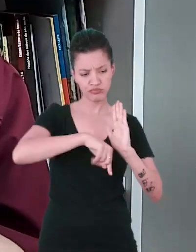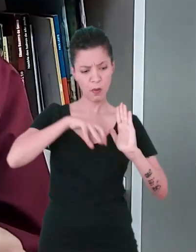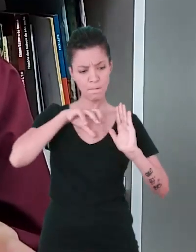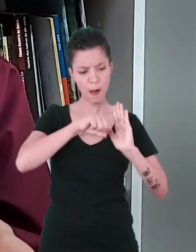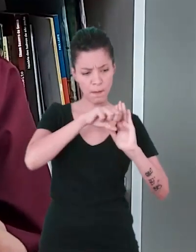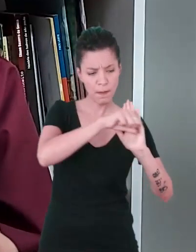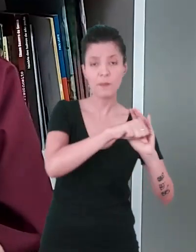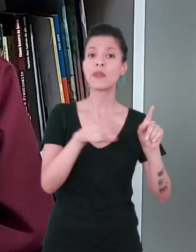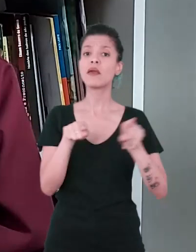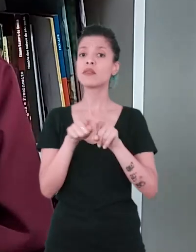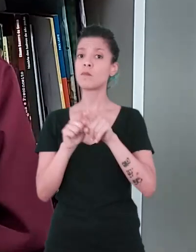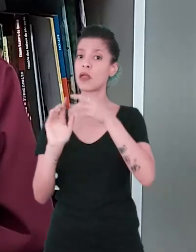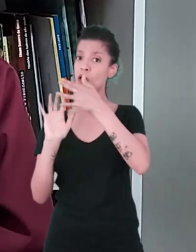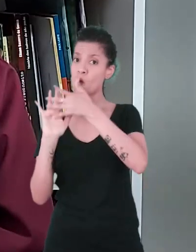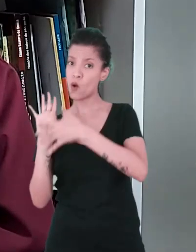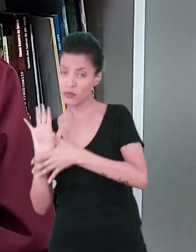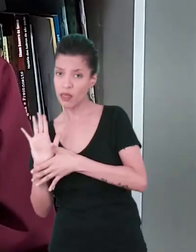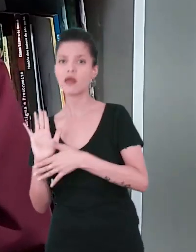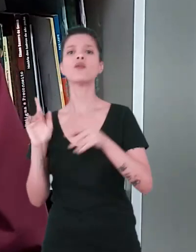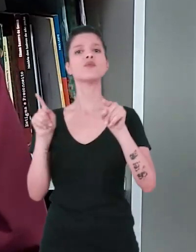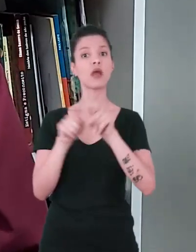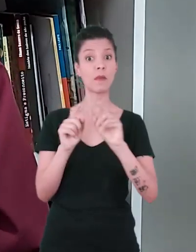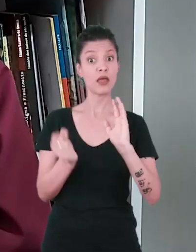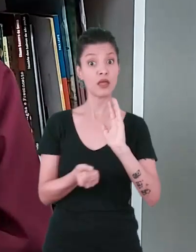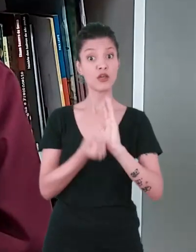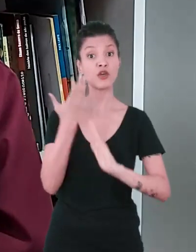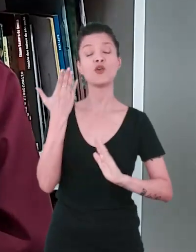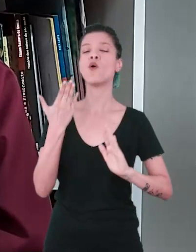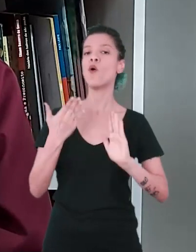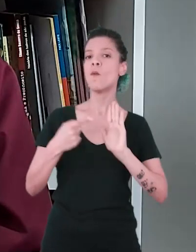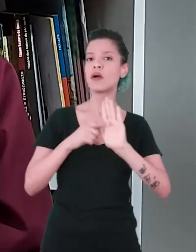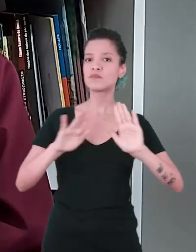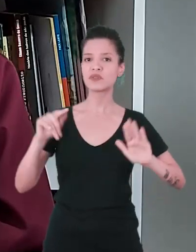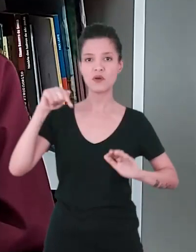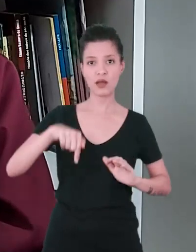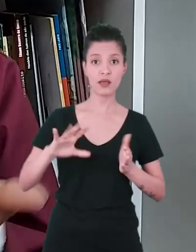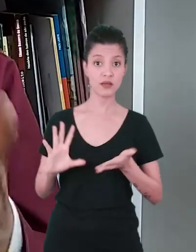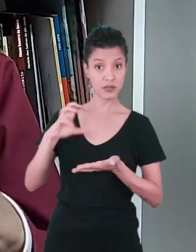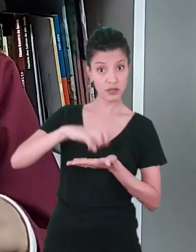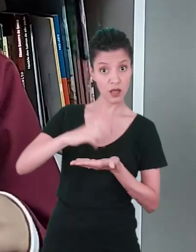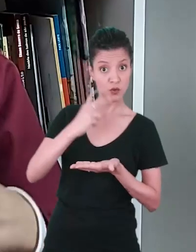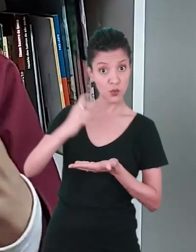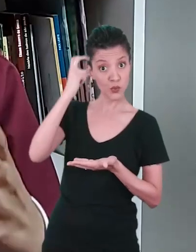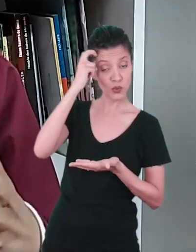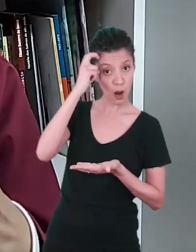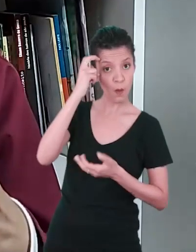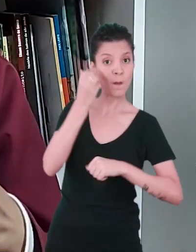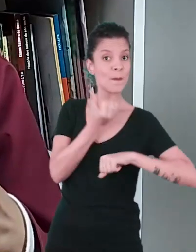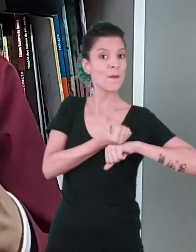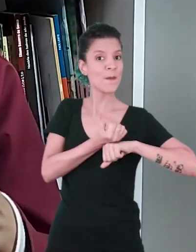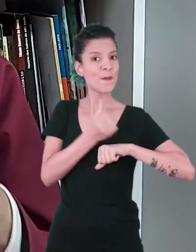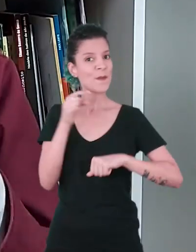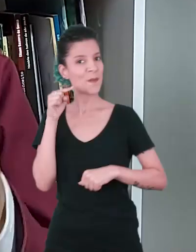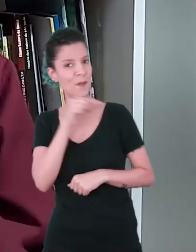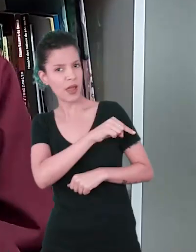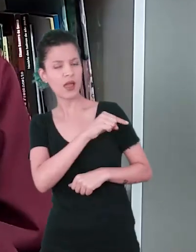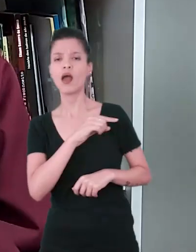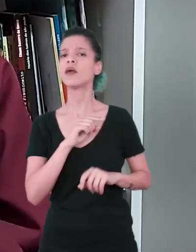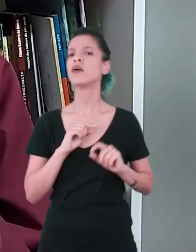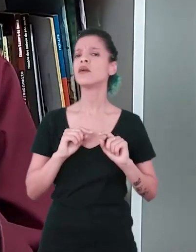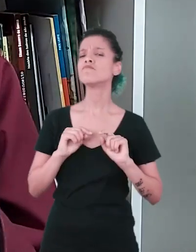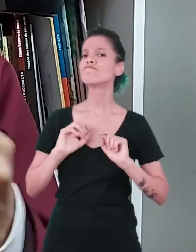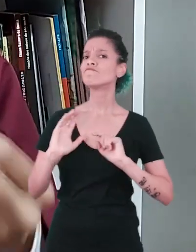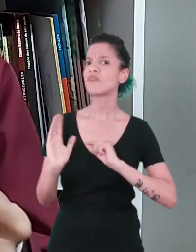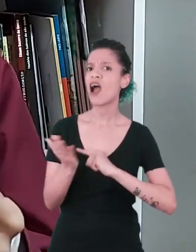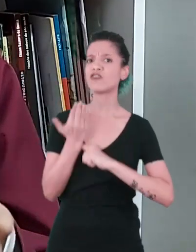desenvolvemos roteiros, teve uma exposição também que foi criada aqui no Centro Cultural da Penha. Enfim, foram ações que depois nos